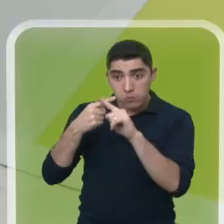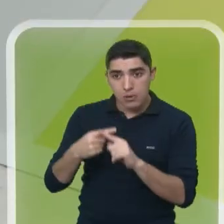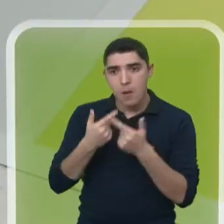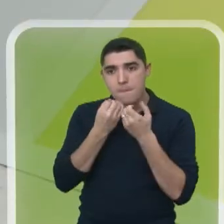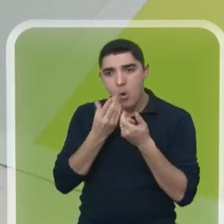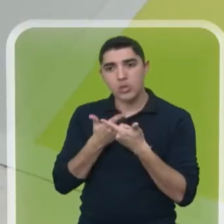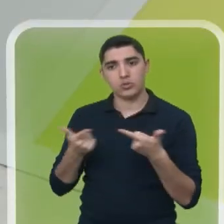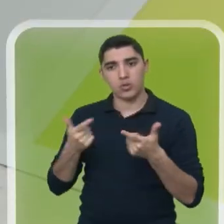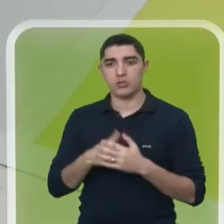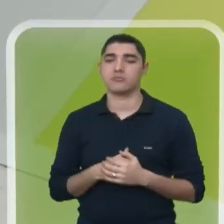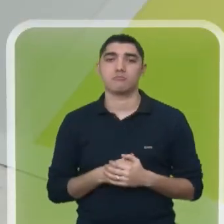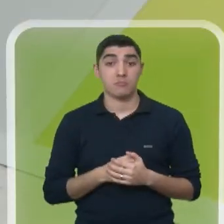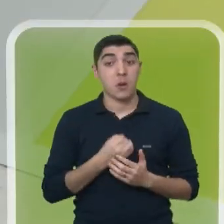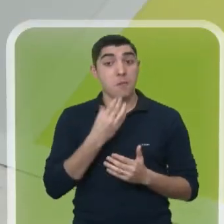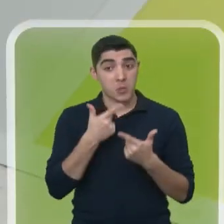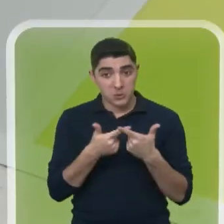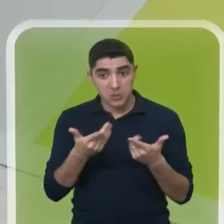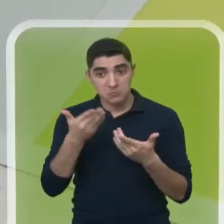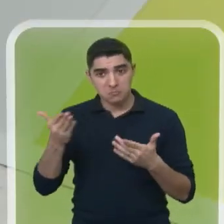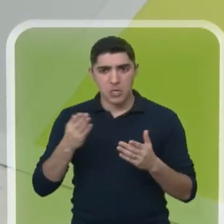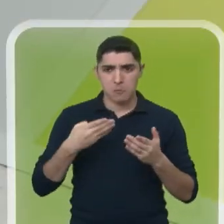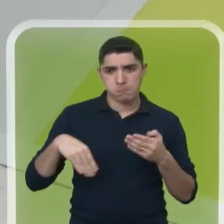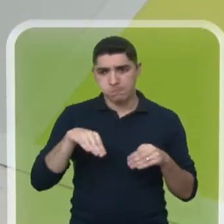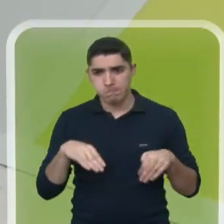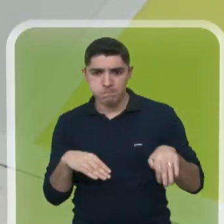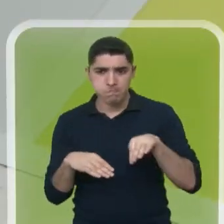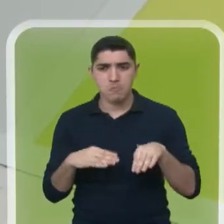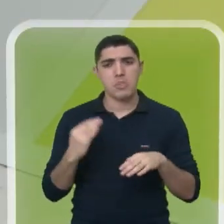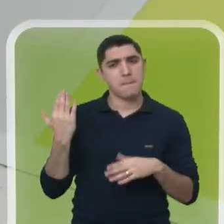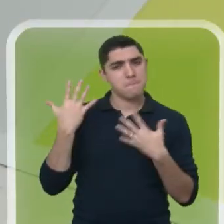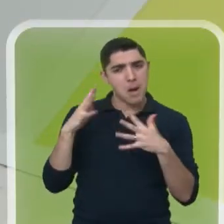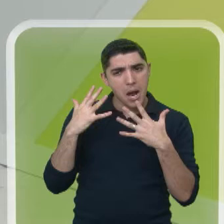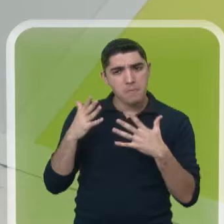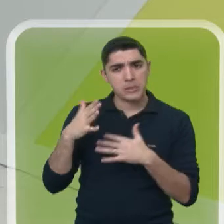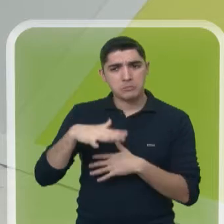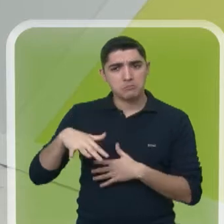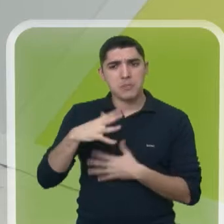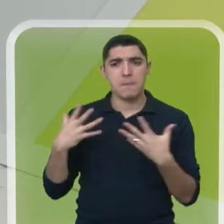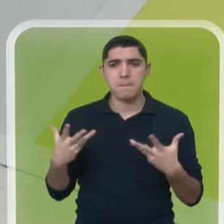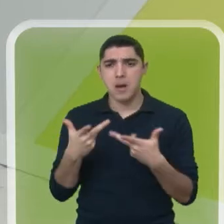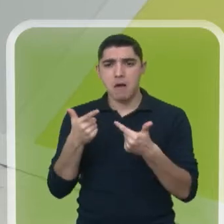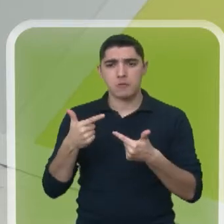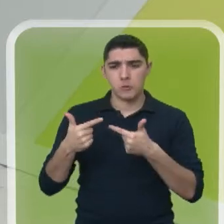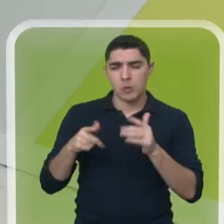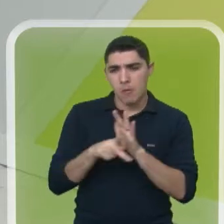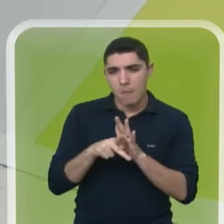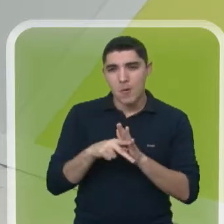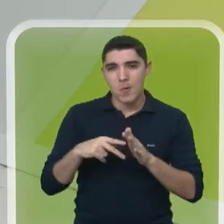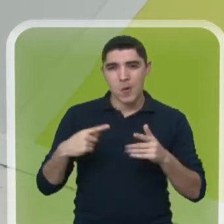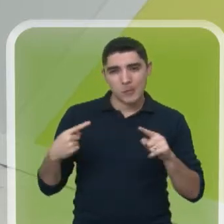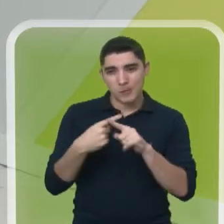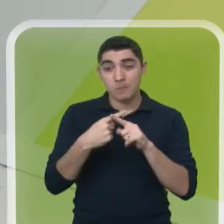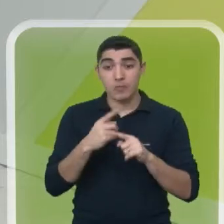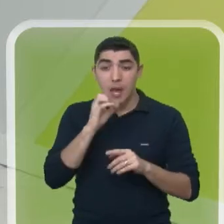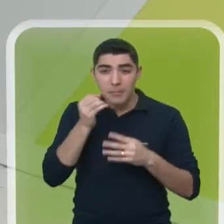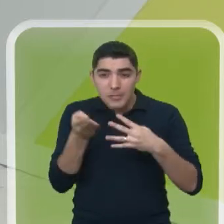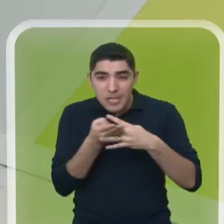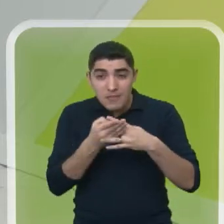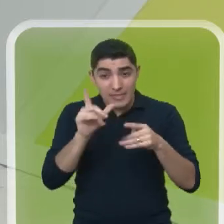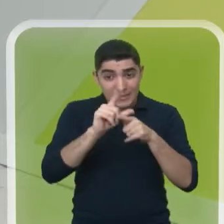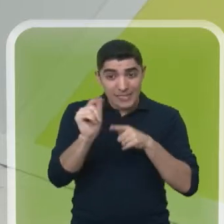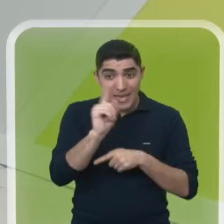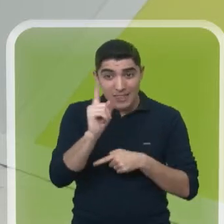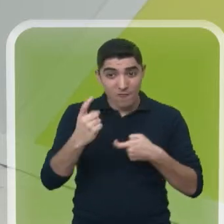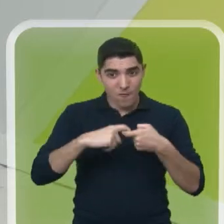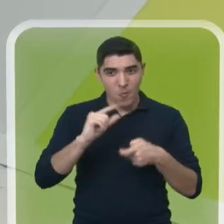para a galera do taekwondo, parabéns à galera do taekwondo, abrilhantando por onde vai disputar suas lutas. A gente vai para um rápido intervalo, é rapidinho, não sai daí,